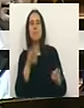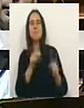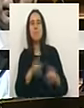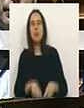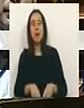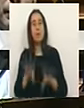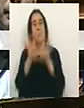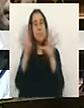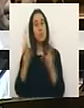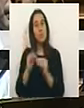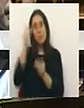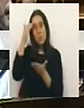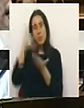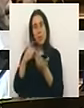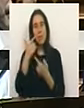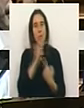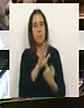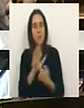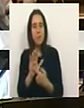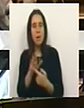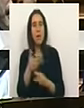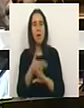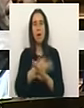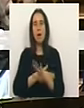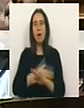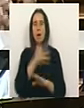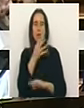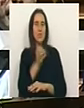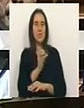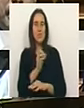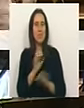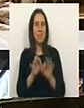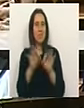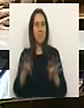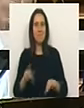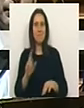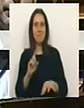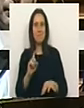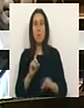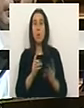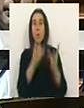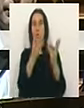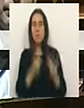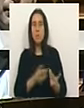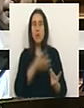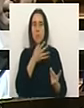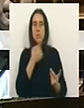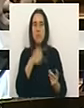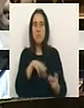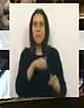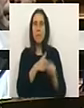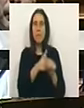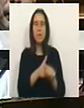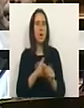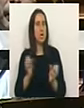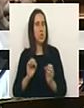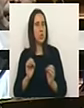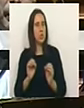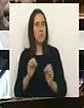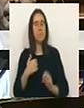resultado que apresenta não é aquele que tinha dito que na apresentação do orçamento cumpriria. Portanto,